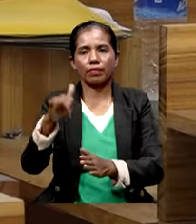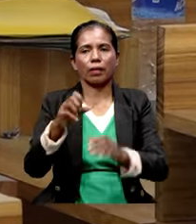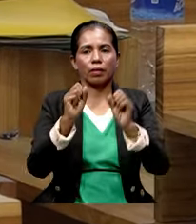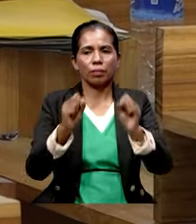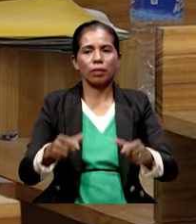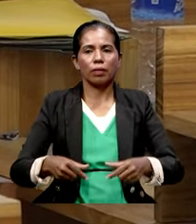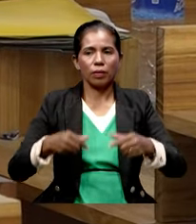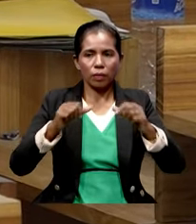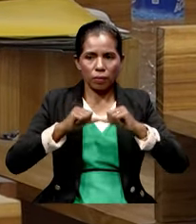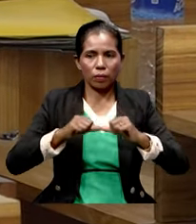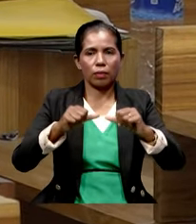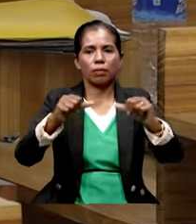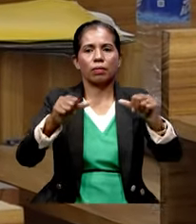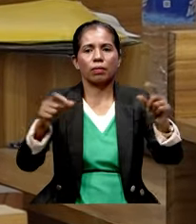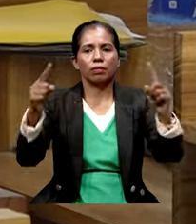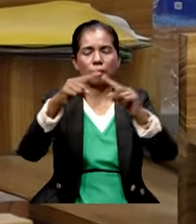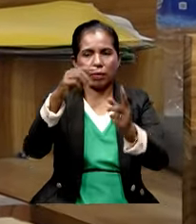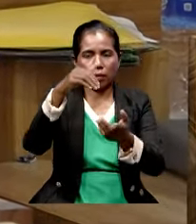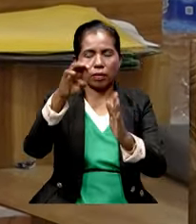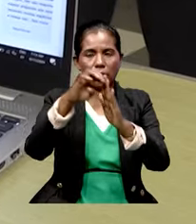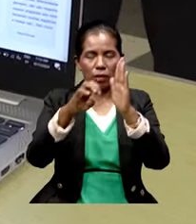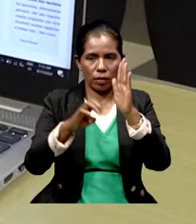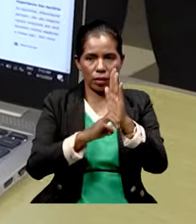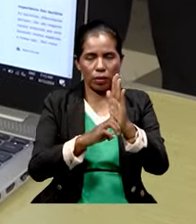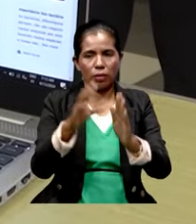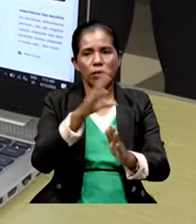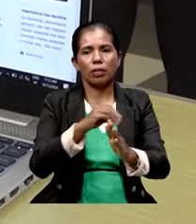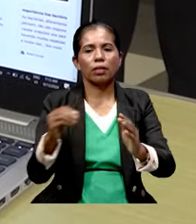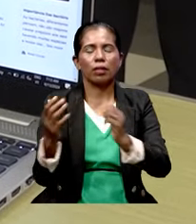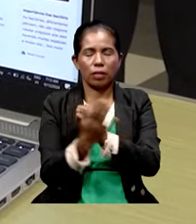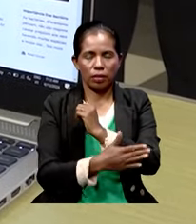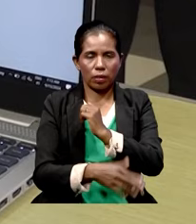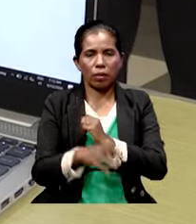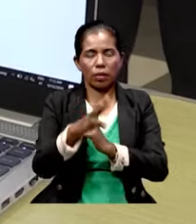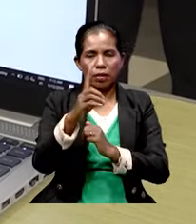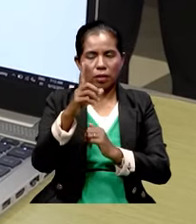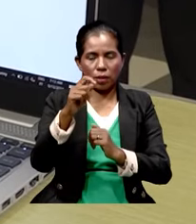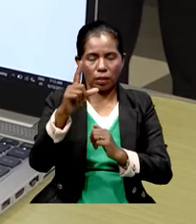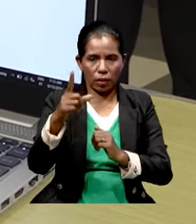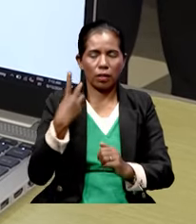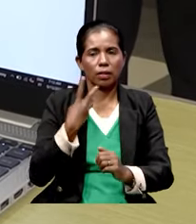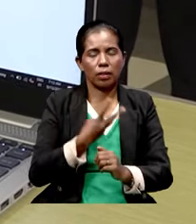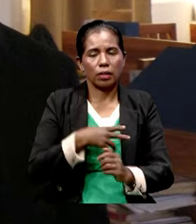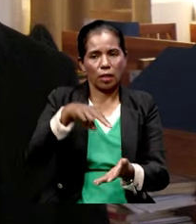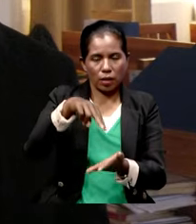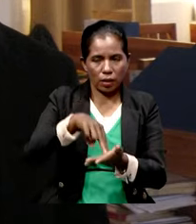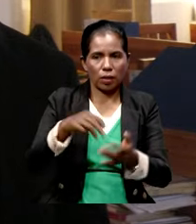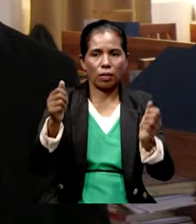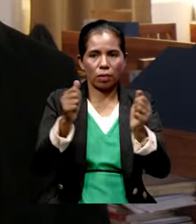fo continuação ba estado nação RDTL na Bemaca Itahari